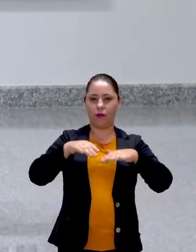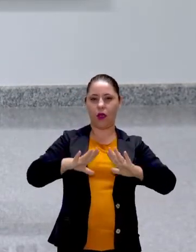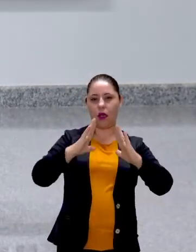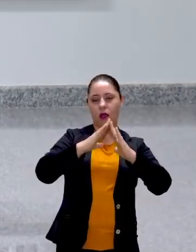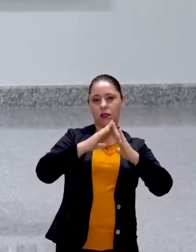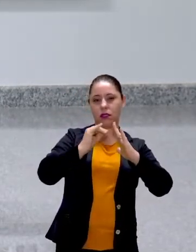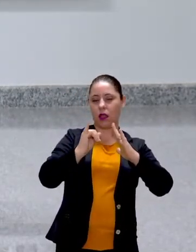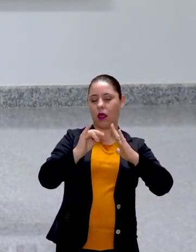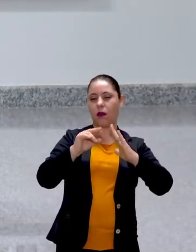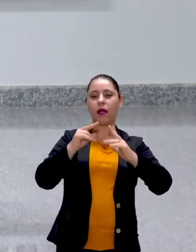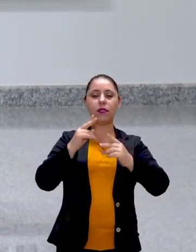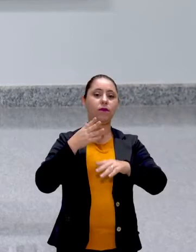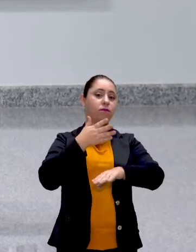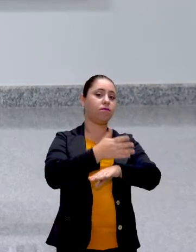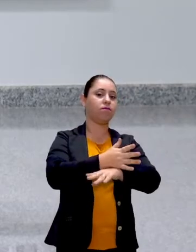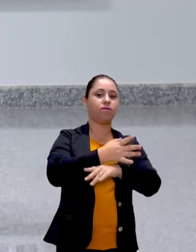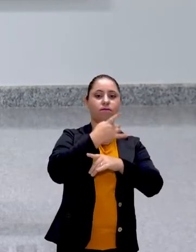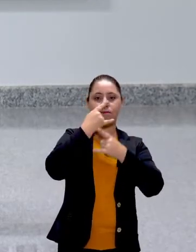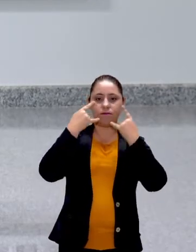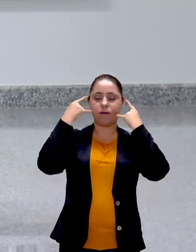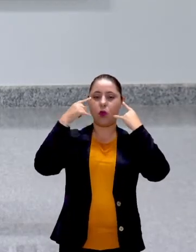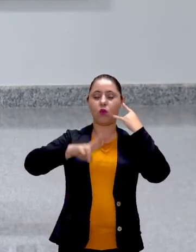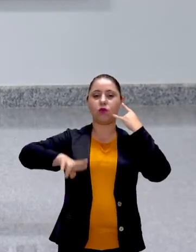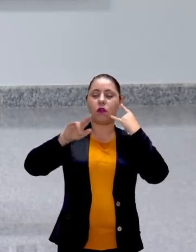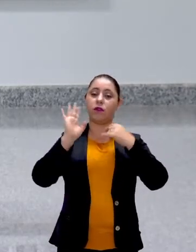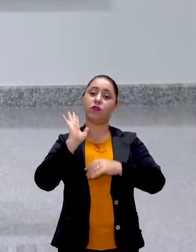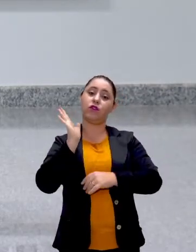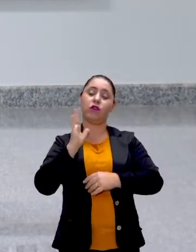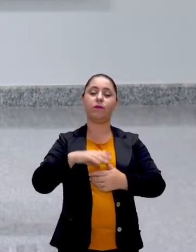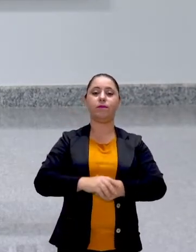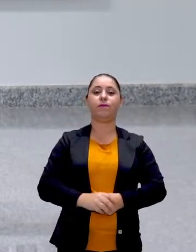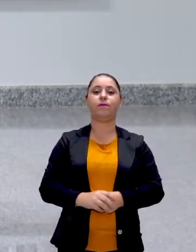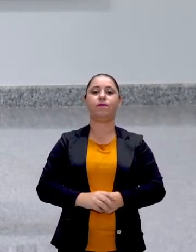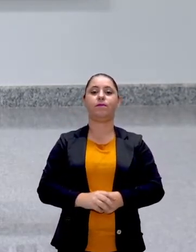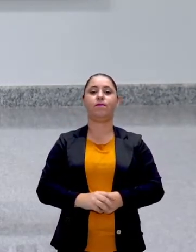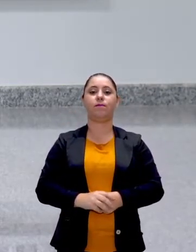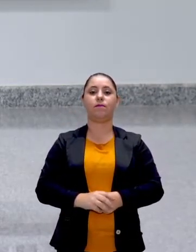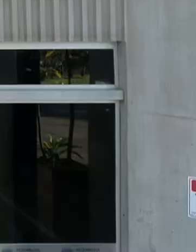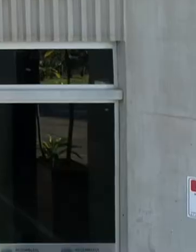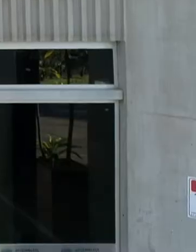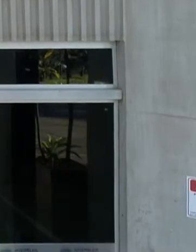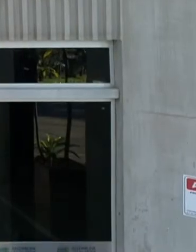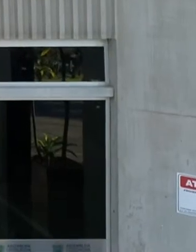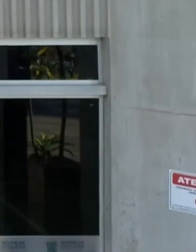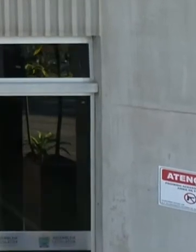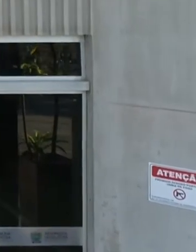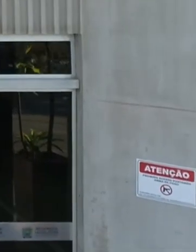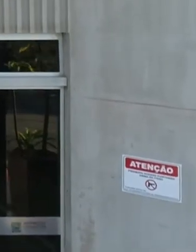Se puder, fique em casa e sempre que sair, use máscara. Até a próxima edição.